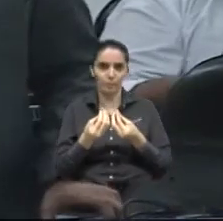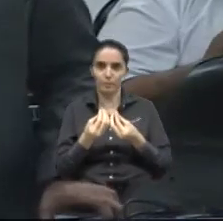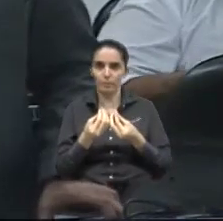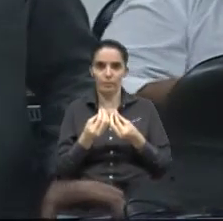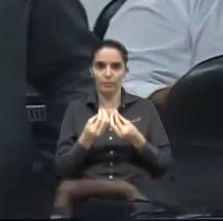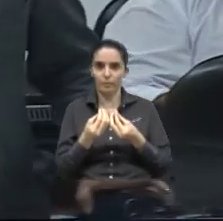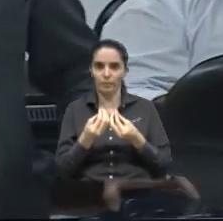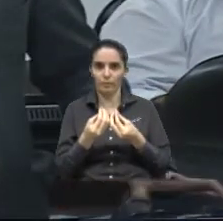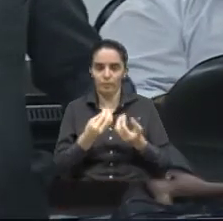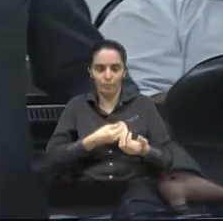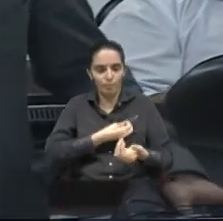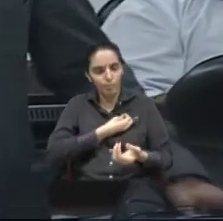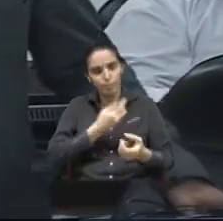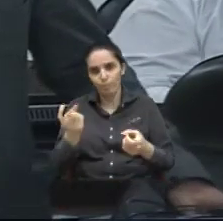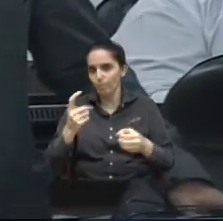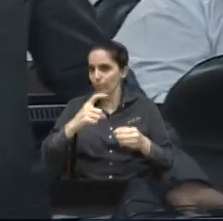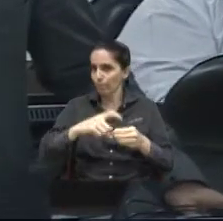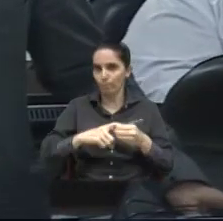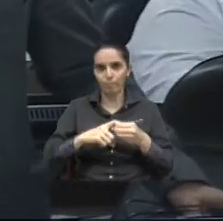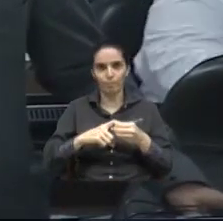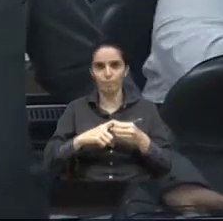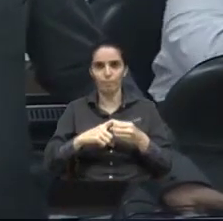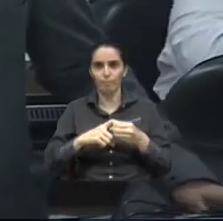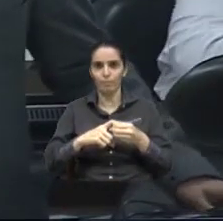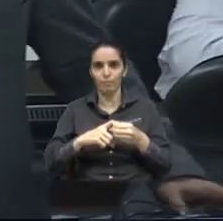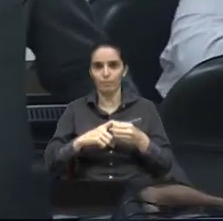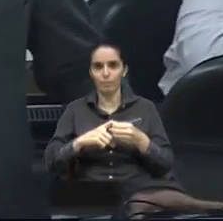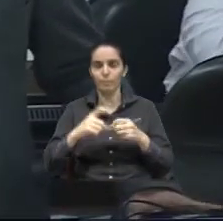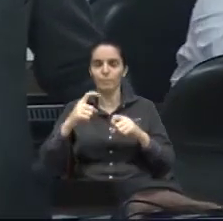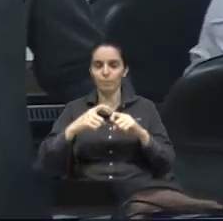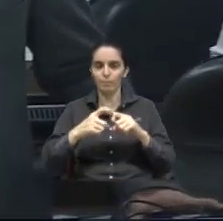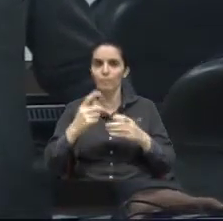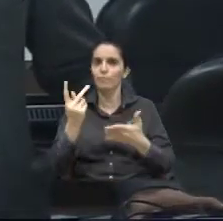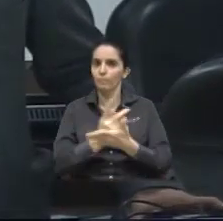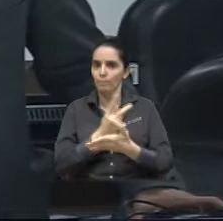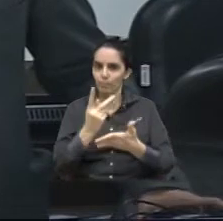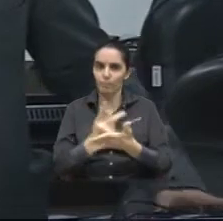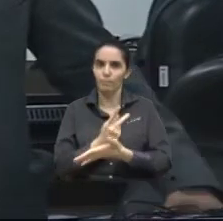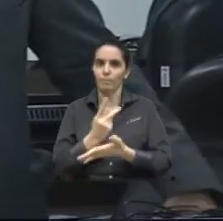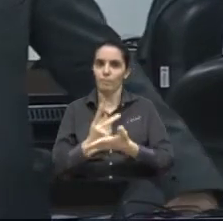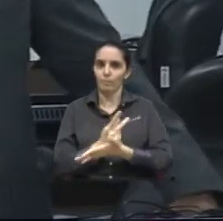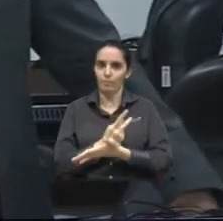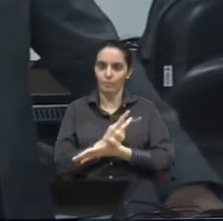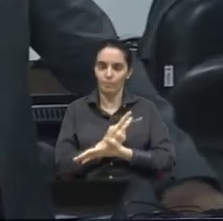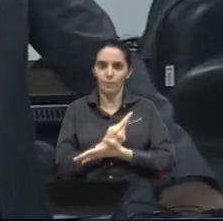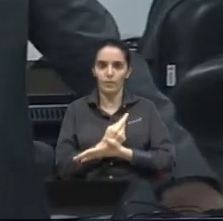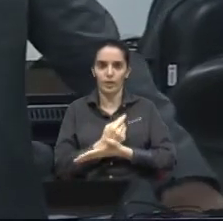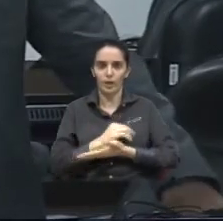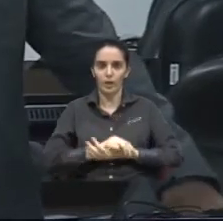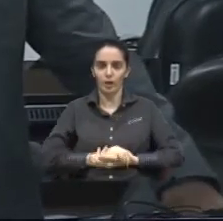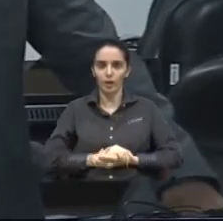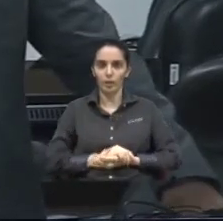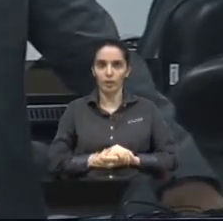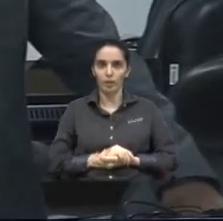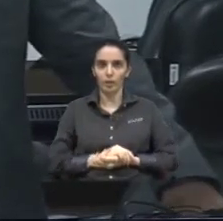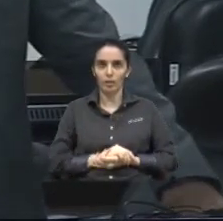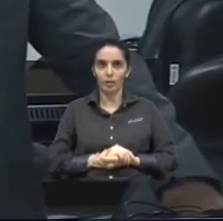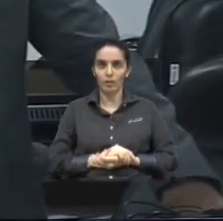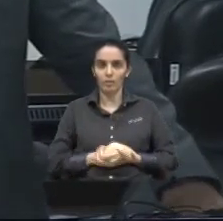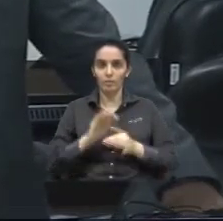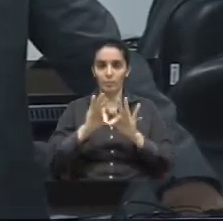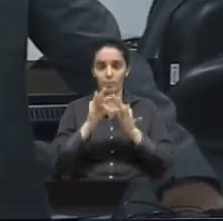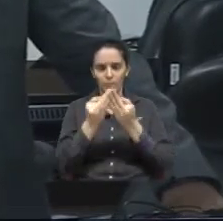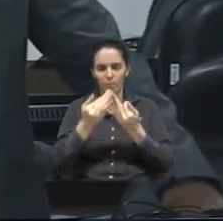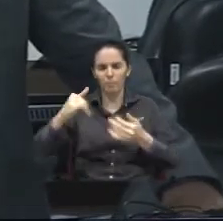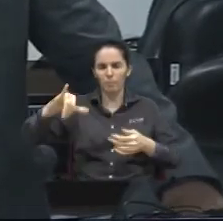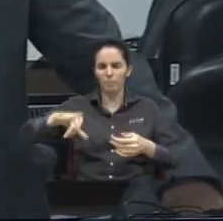o que aconteceu. Houve uma imperícia e a família